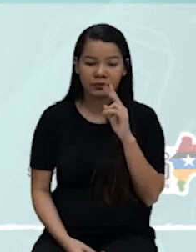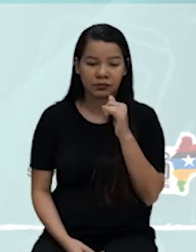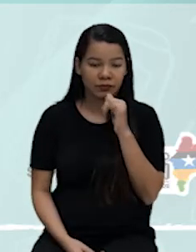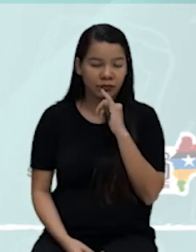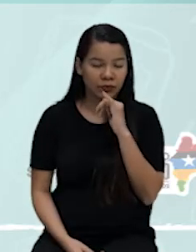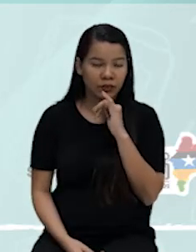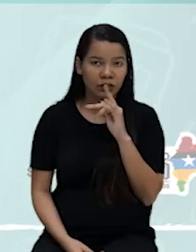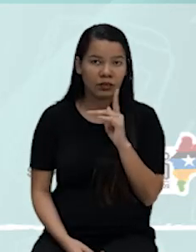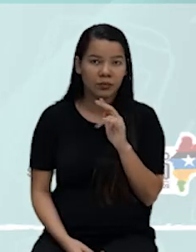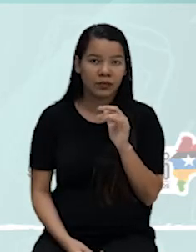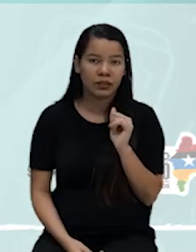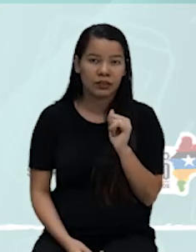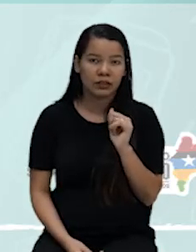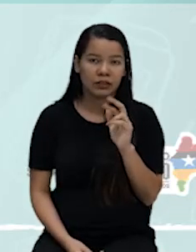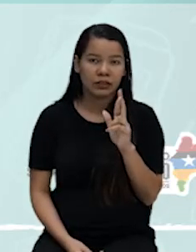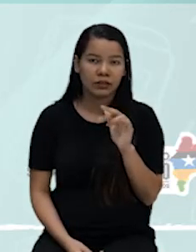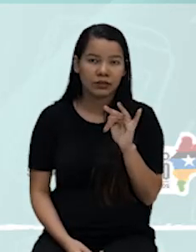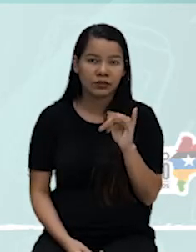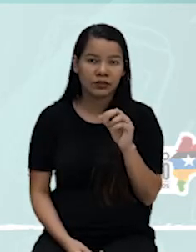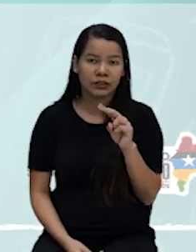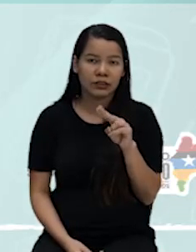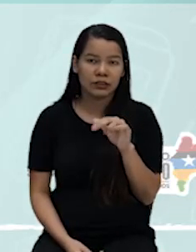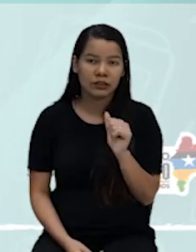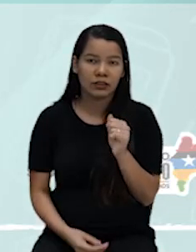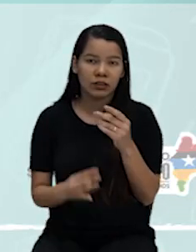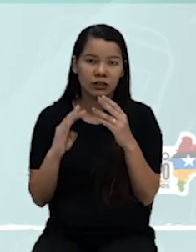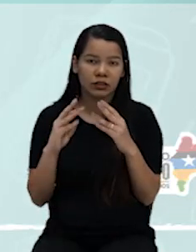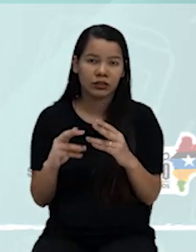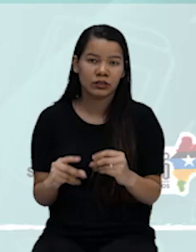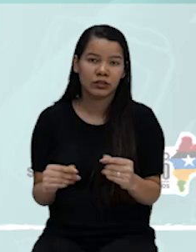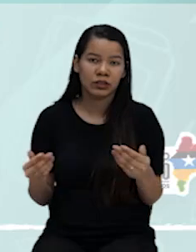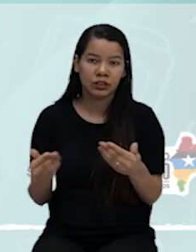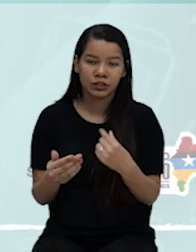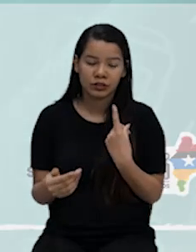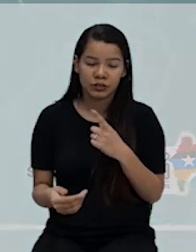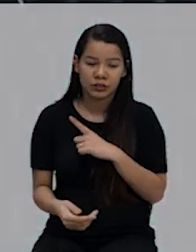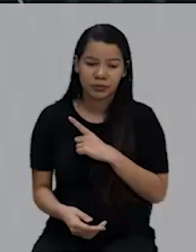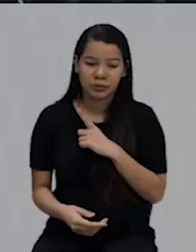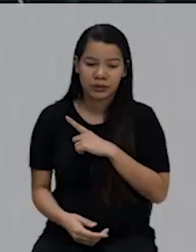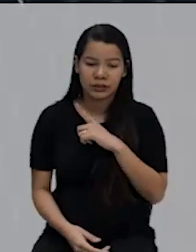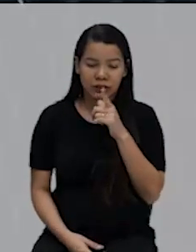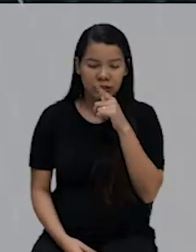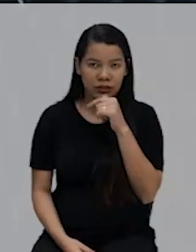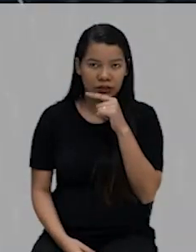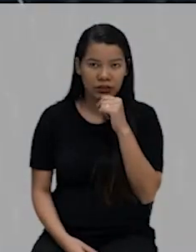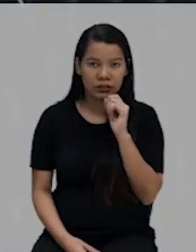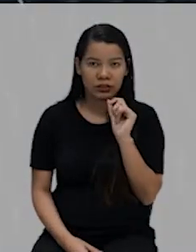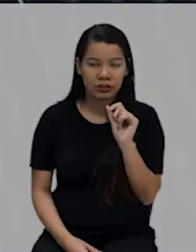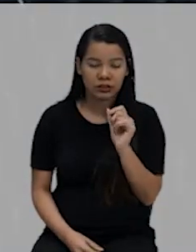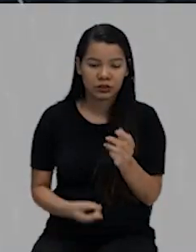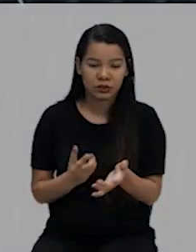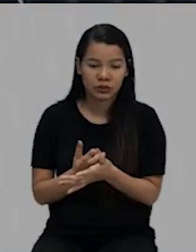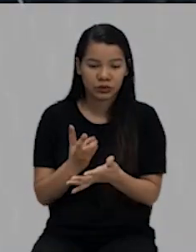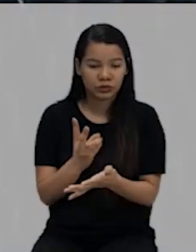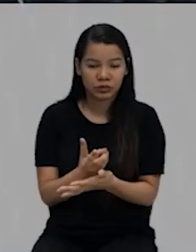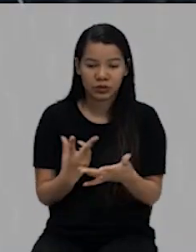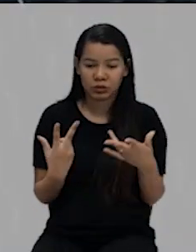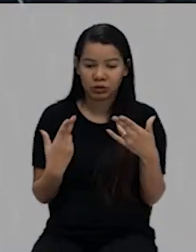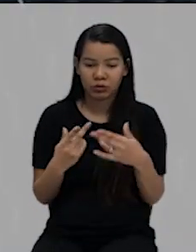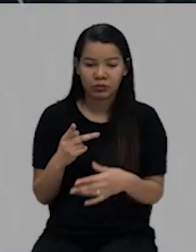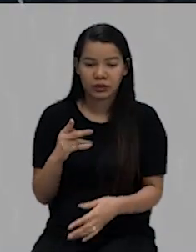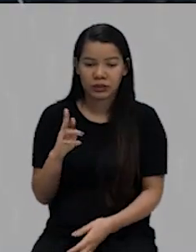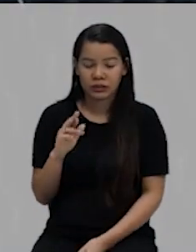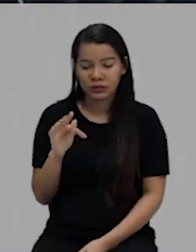então a parafina derreteu, né? Temos agora uma parafina líquida, mas que continua sendo parafina. Então,